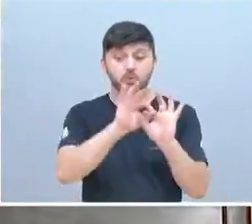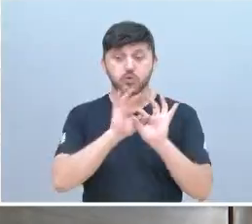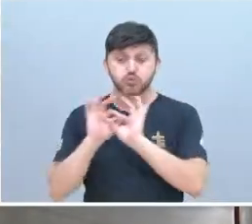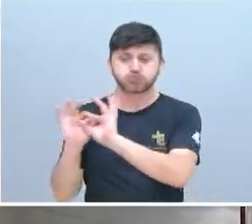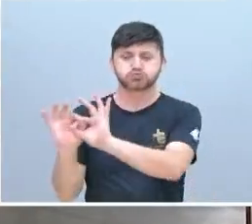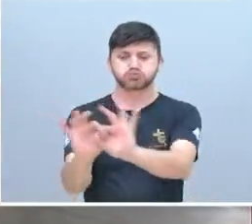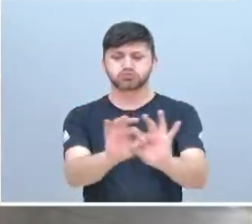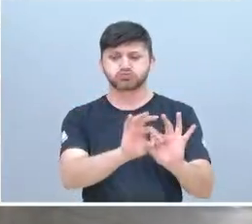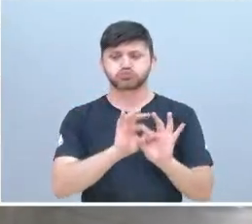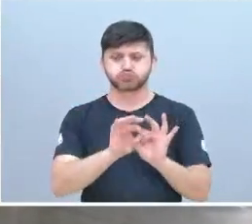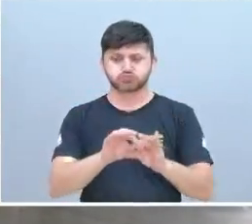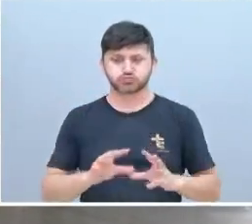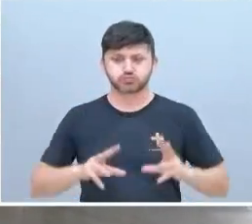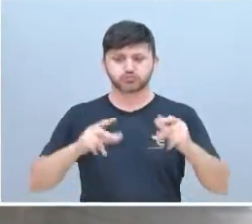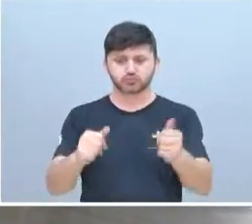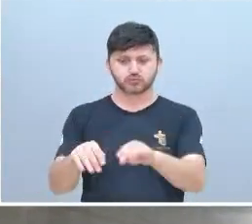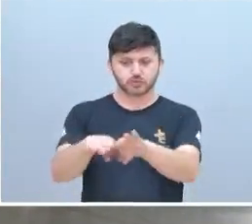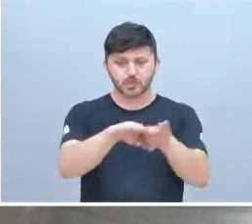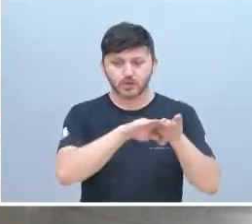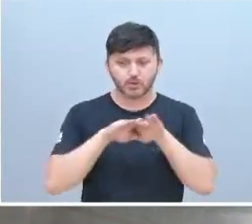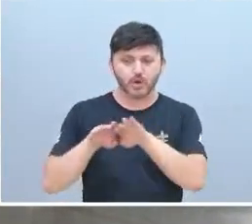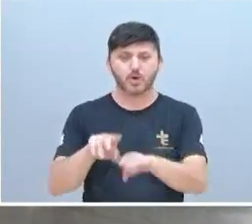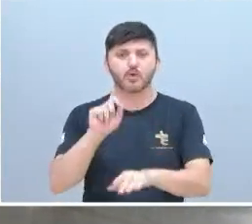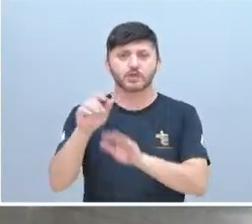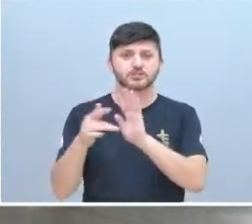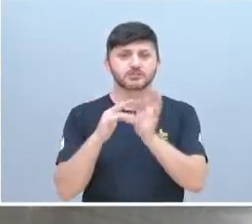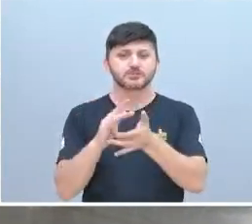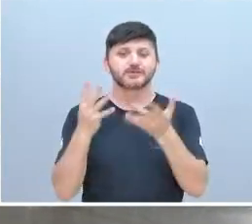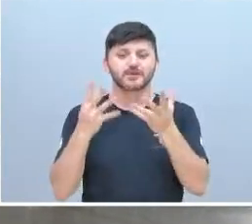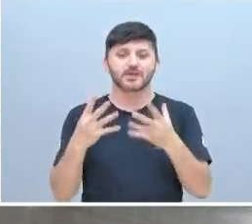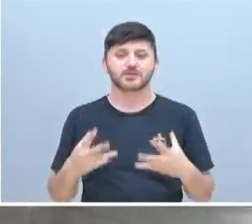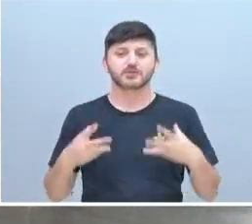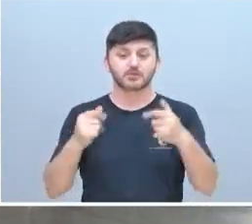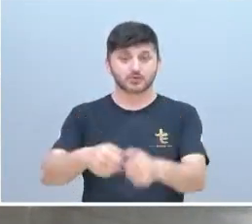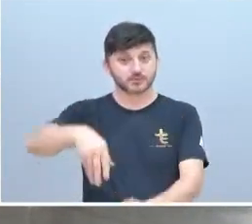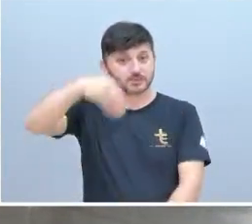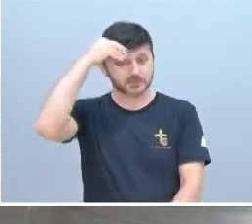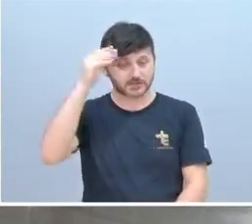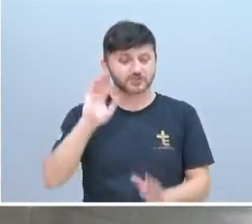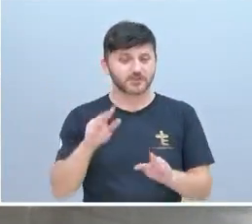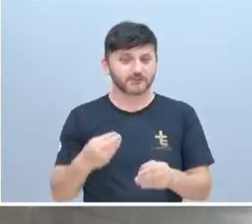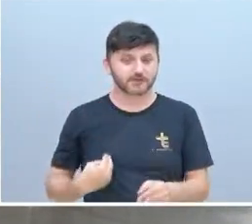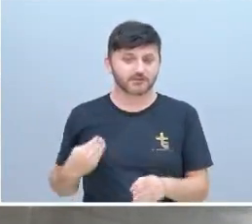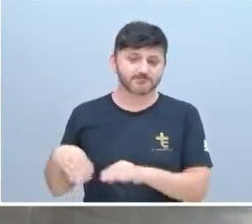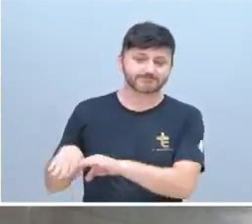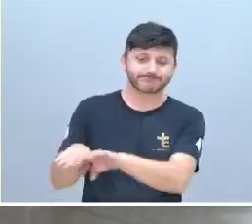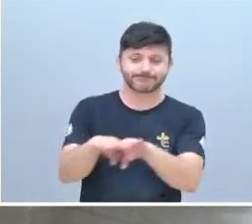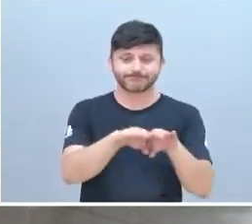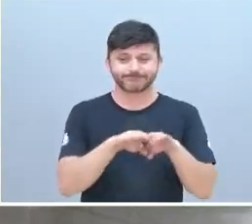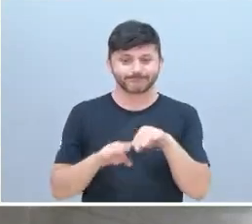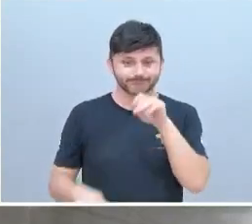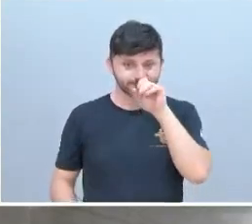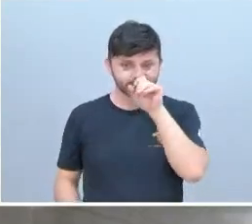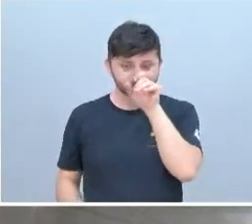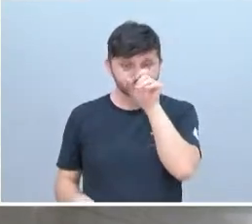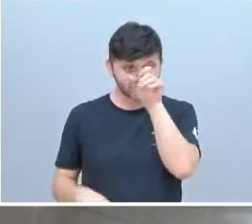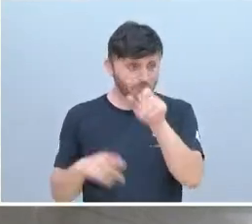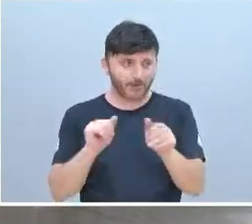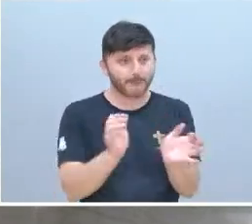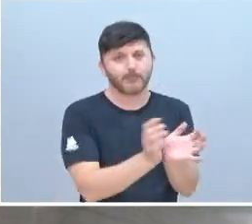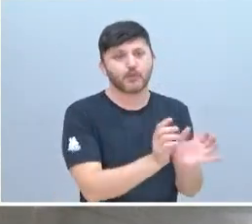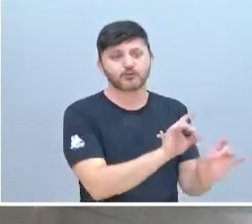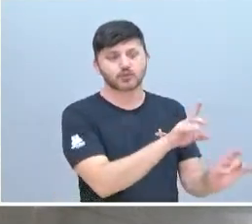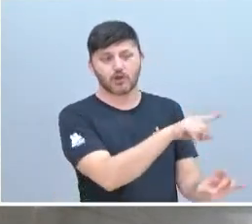universalidade da mensagem do Senhor. É importante entendermos isso, porque para o povo